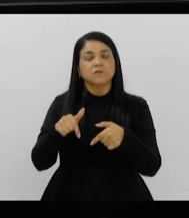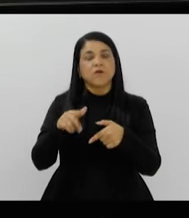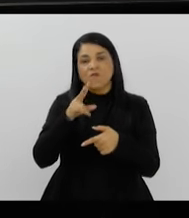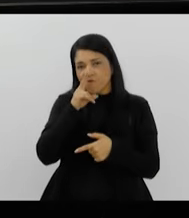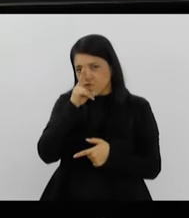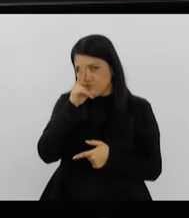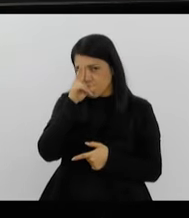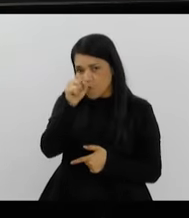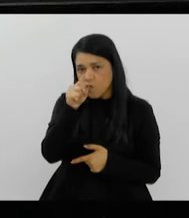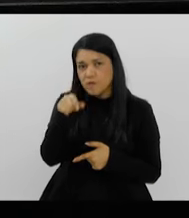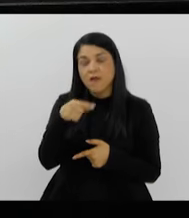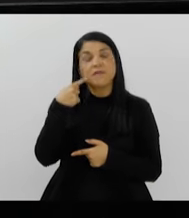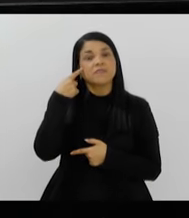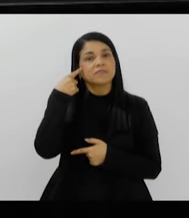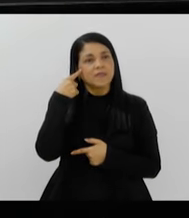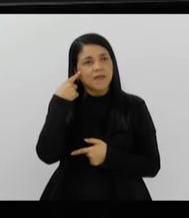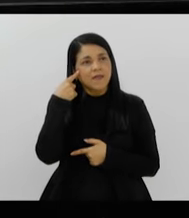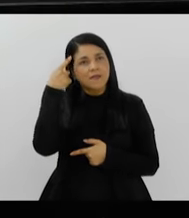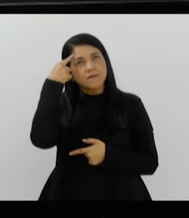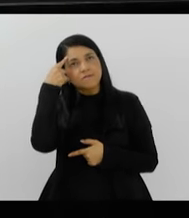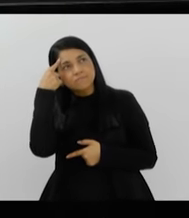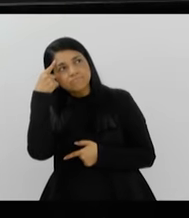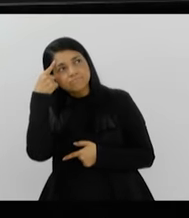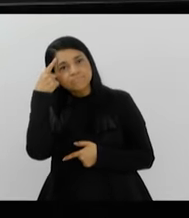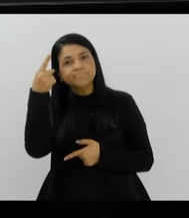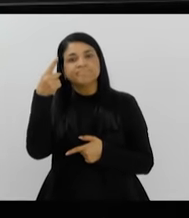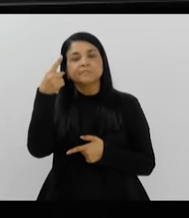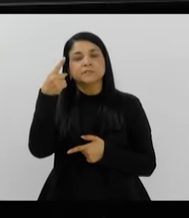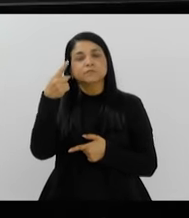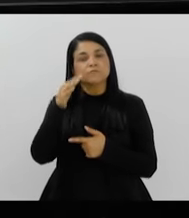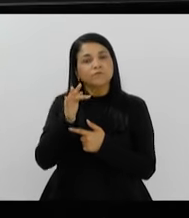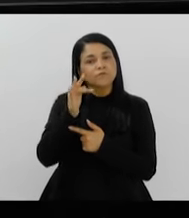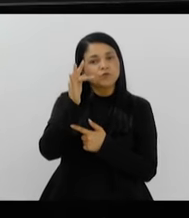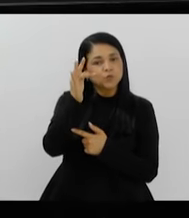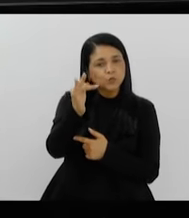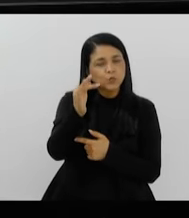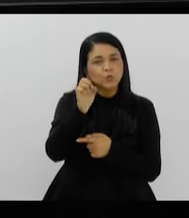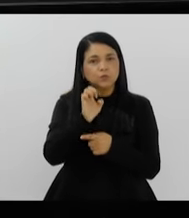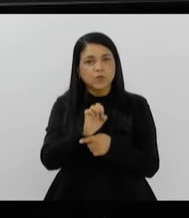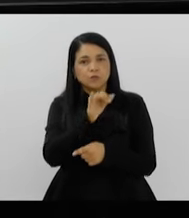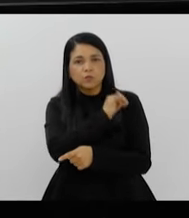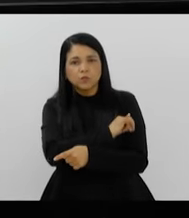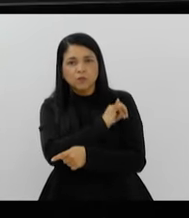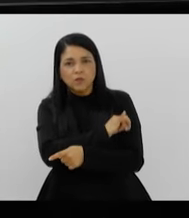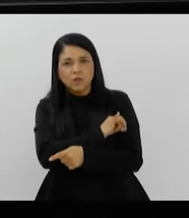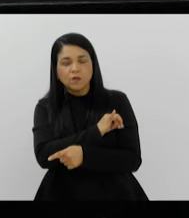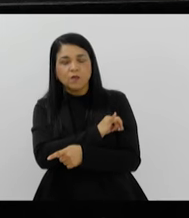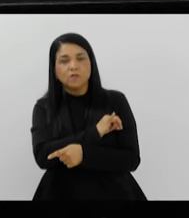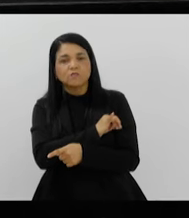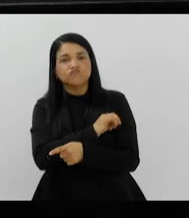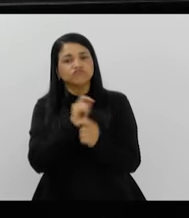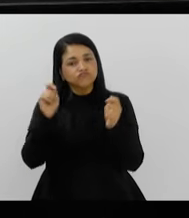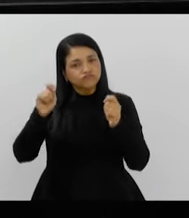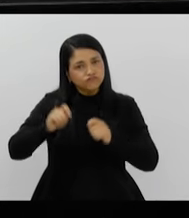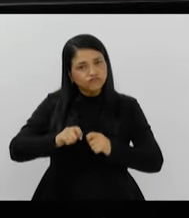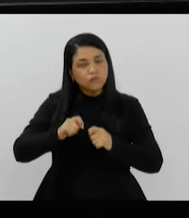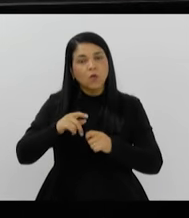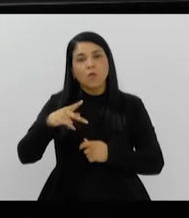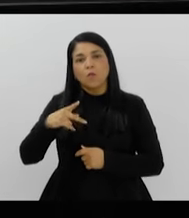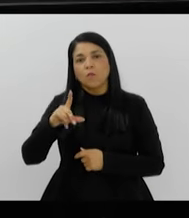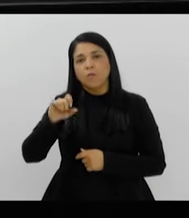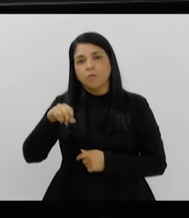fortalecer essa ideia de construir para que o Estado do Rio de Janeiro tivesse um plano